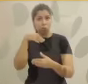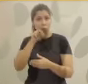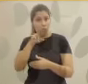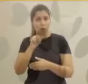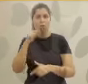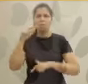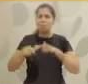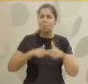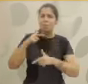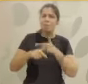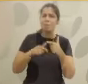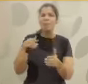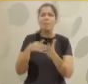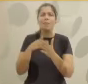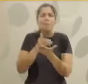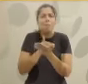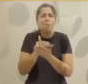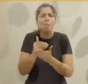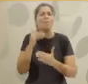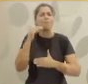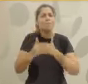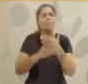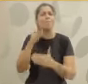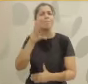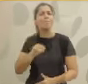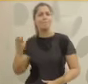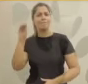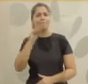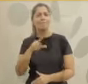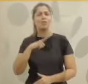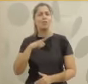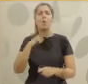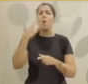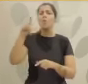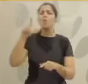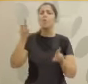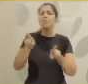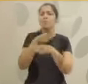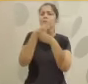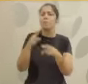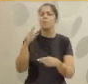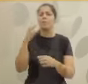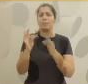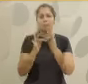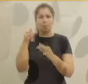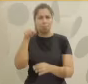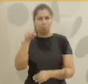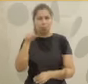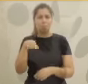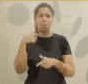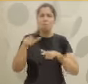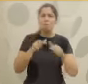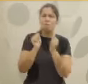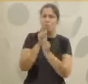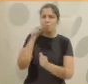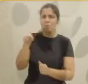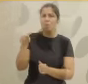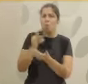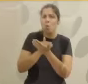andar, ia descendo, mostrando cada ponto. Isso aqui é uma escada, é uma parede, é um muro.